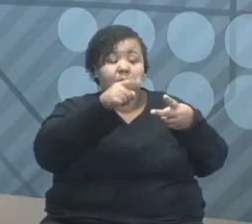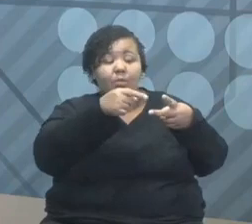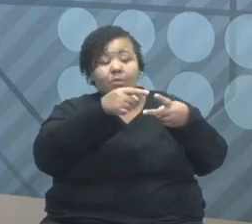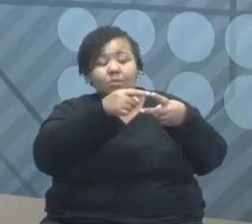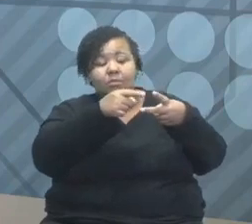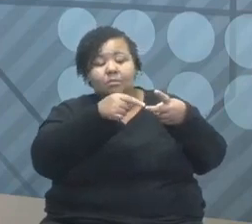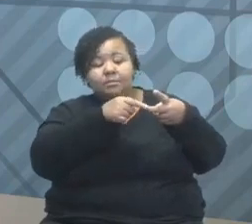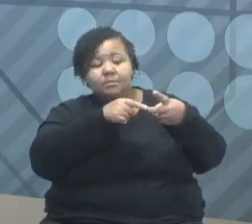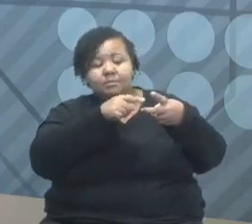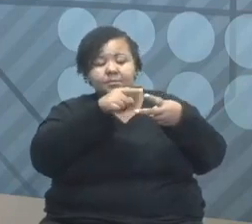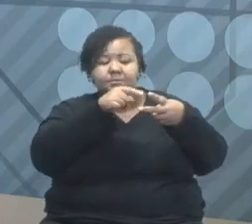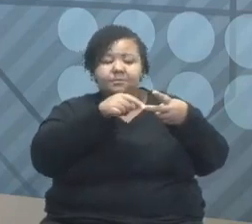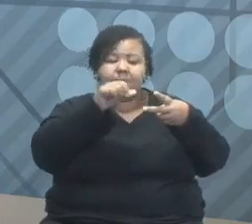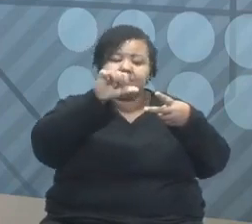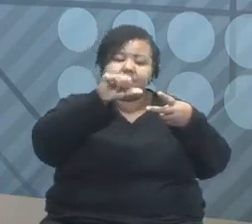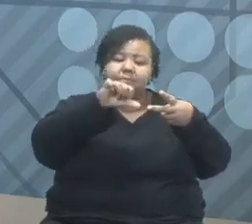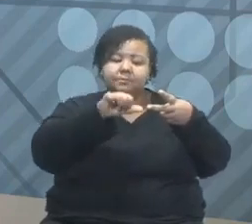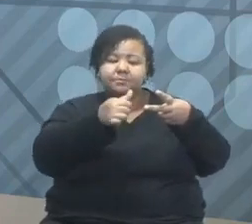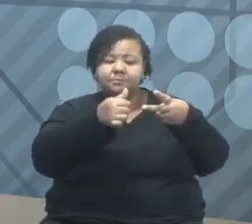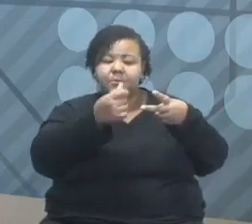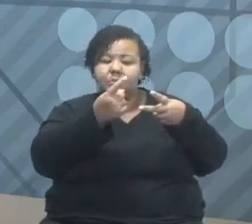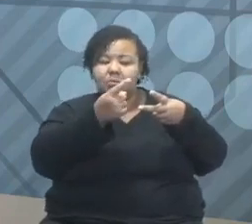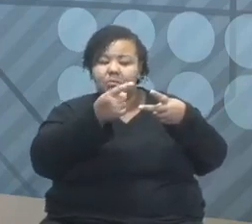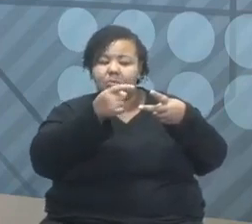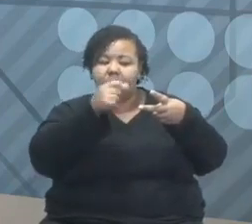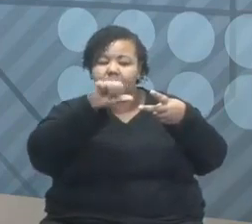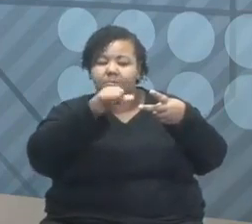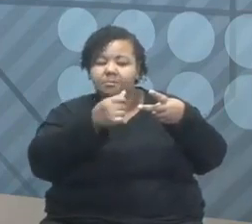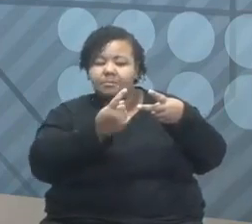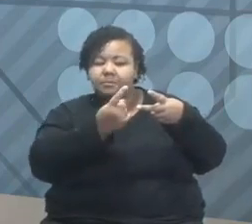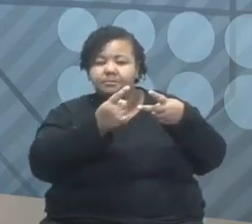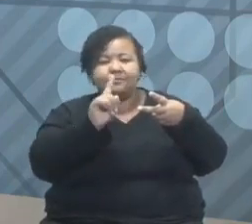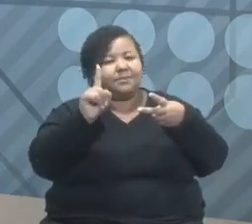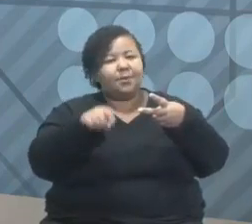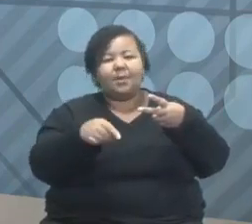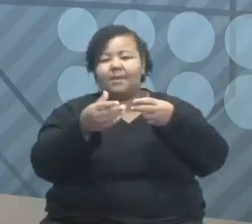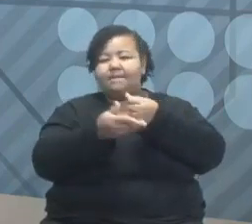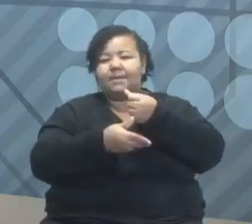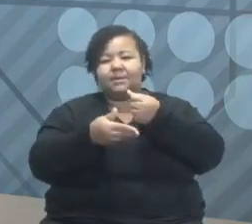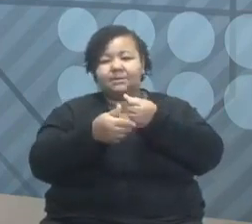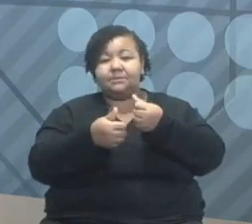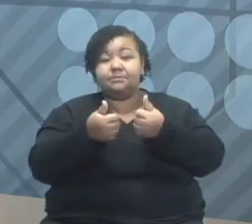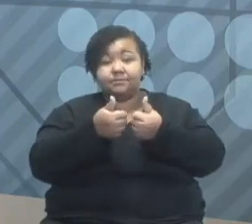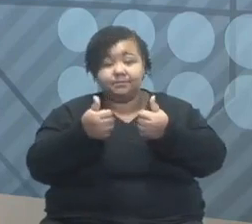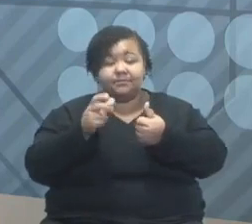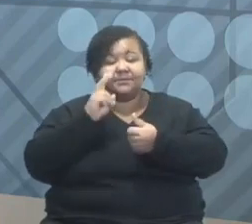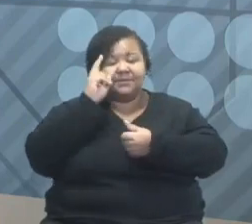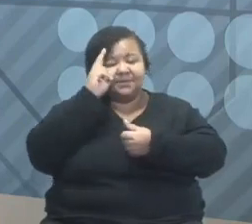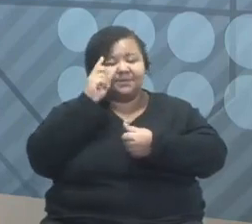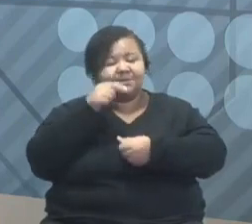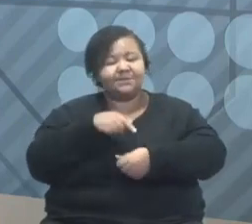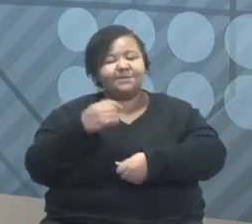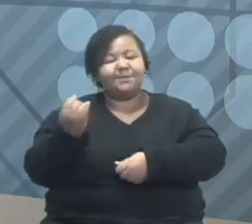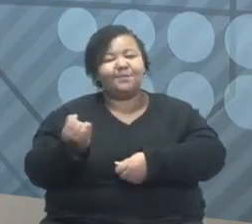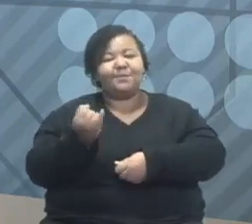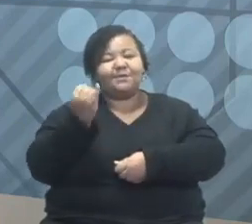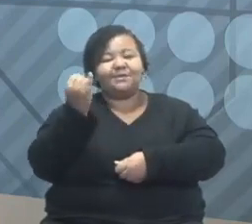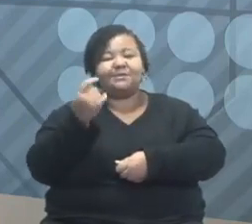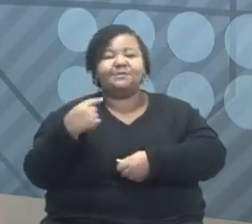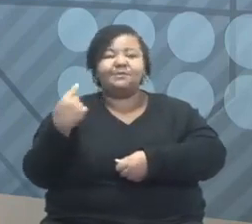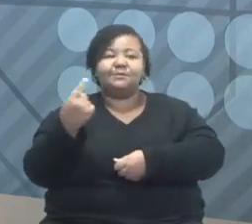ser satisfeita apenas uma, não temos uma base, certo? Lembre-se disso, que isso é muito importante no nosso